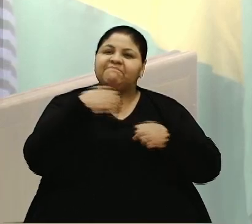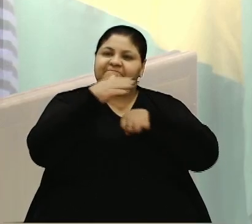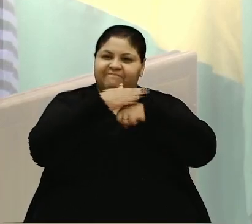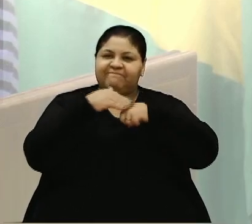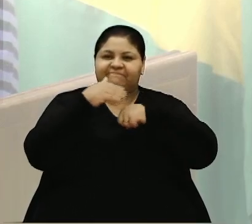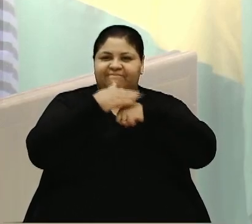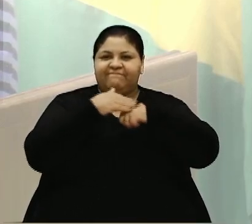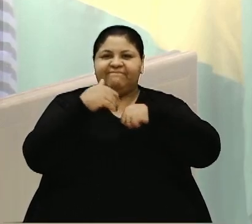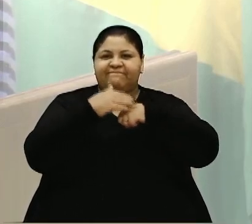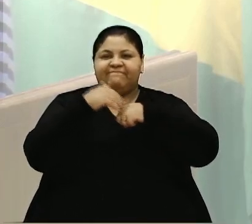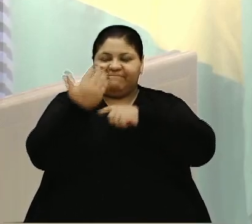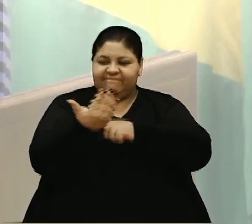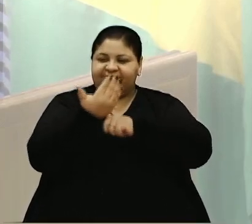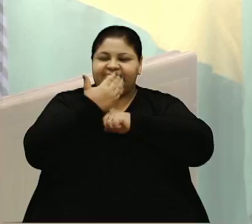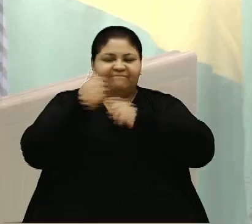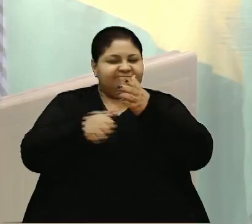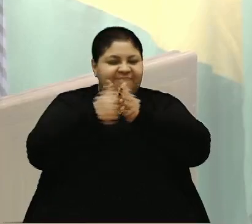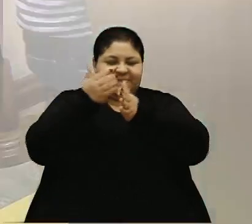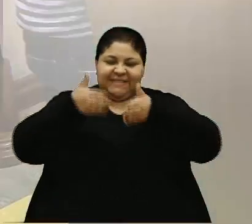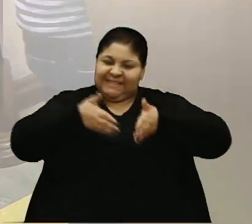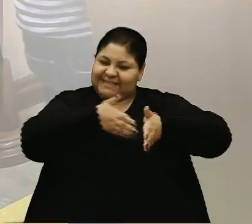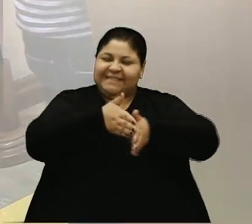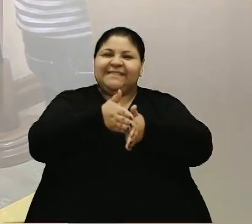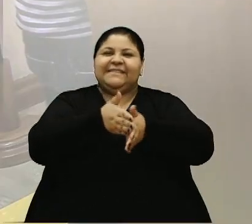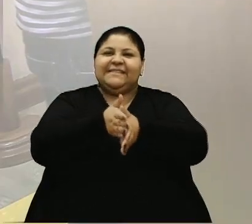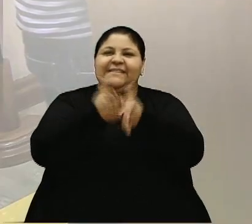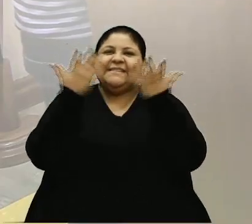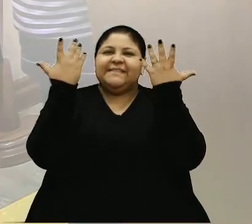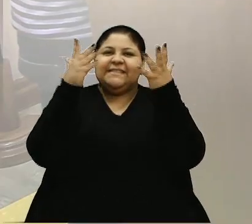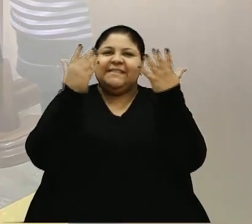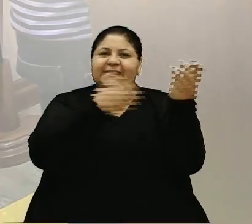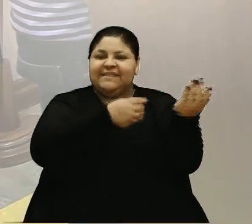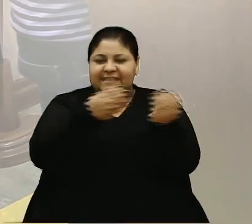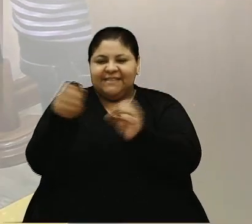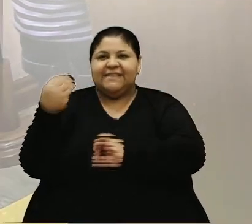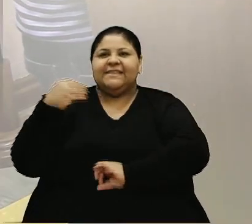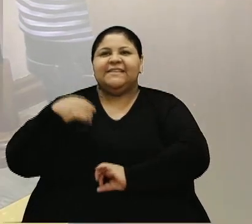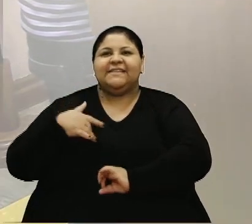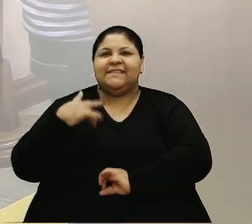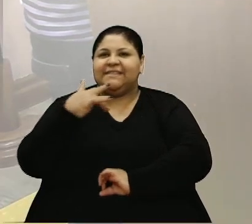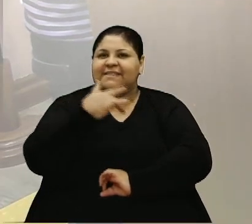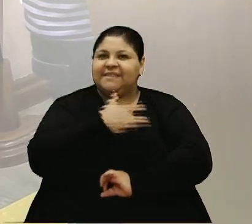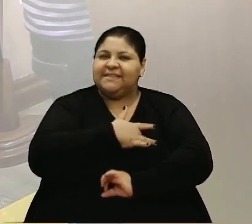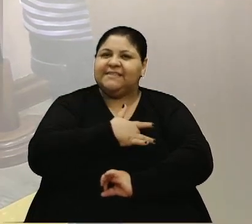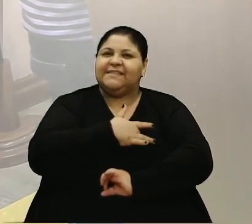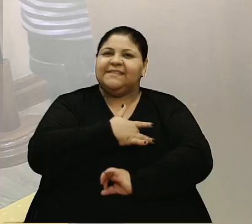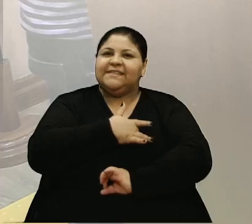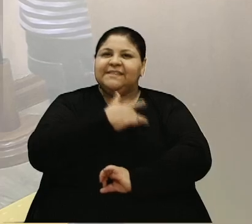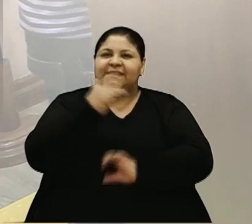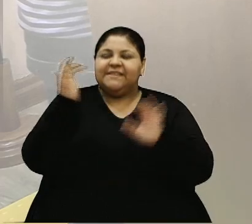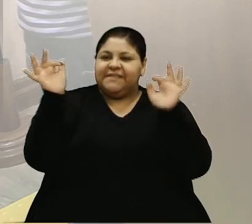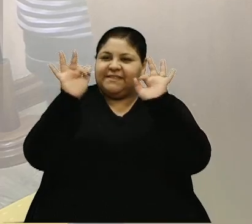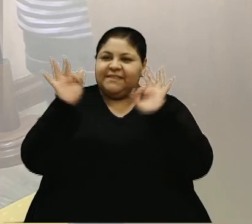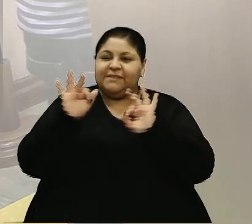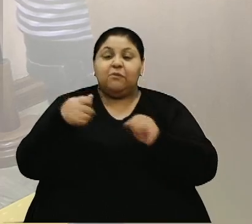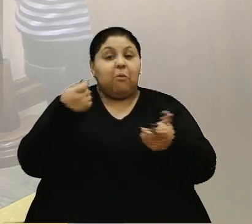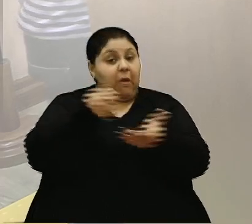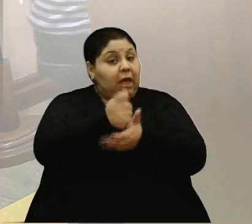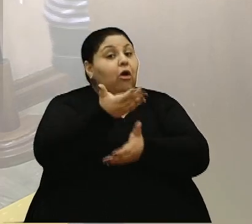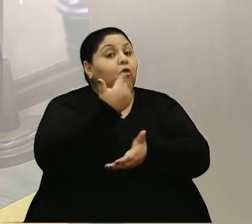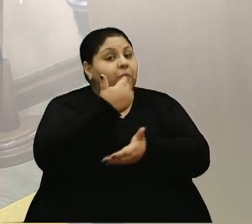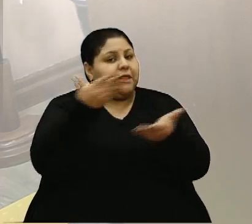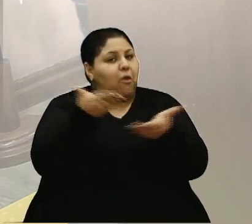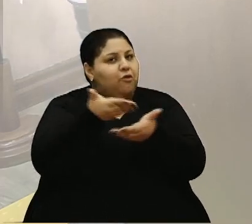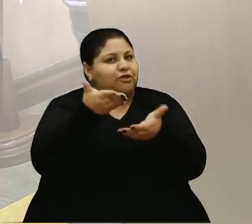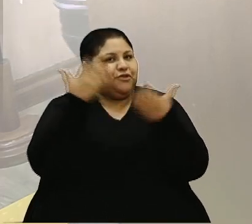carinhoso de nos auxiliar no melhor caminho. Então, parabéns, muita saúde, muita prosperidade. Se puder, paga o almoço hoje.